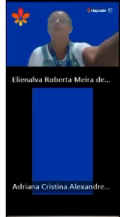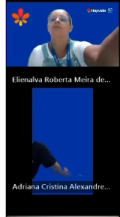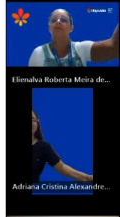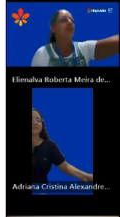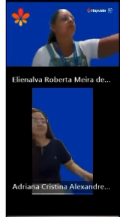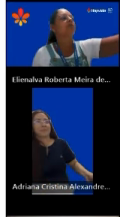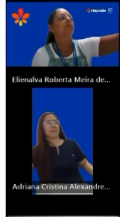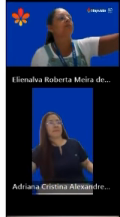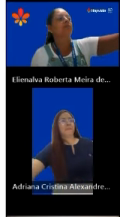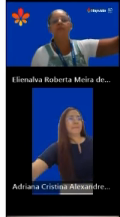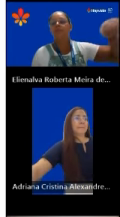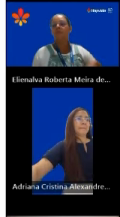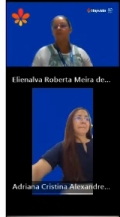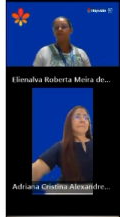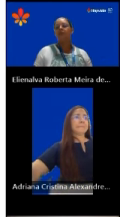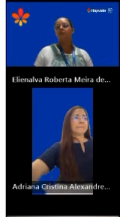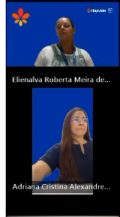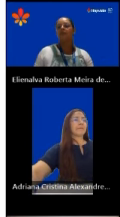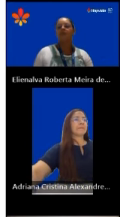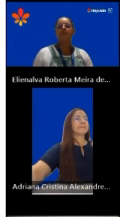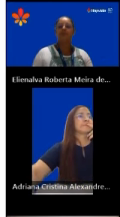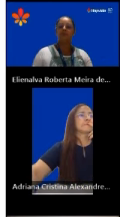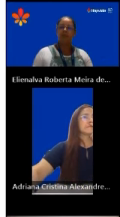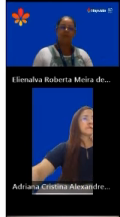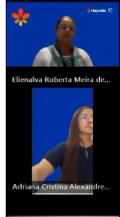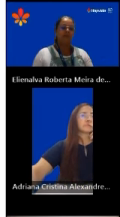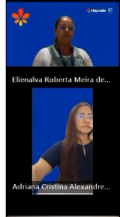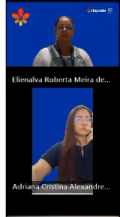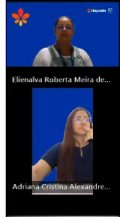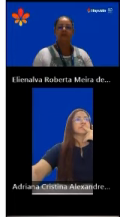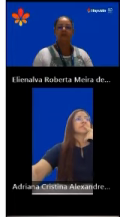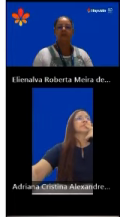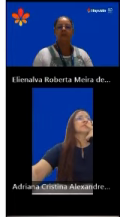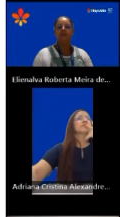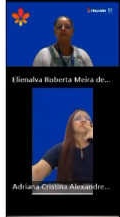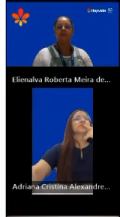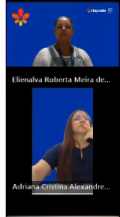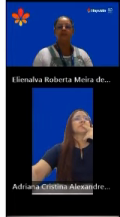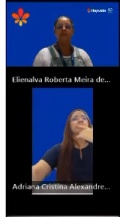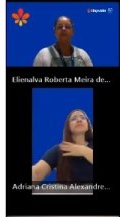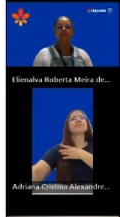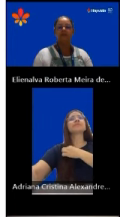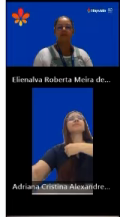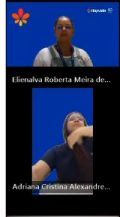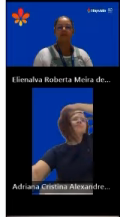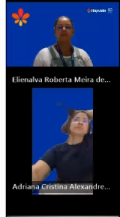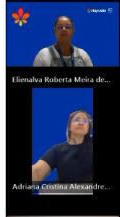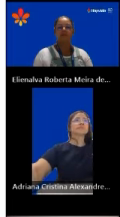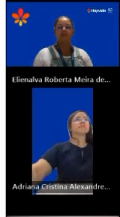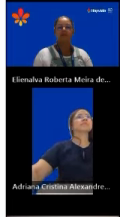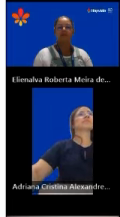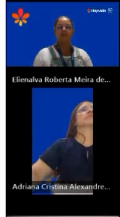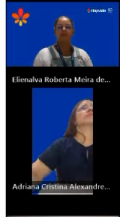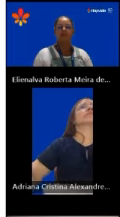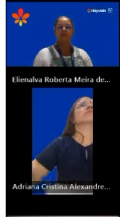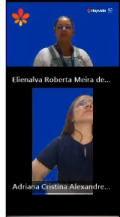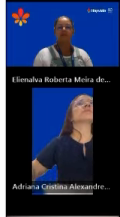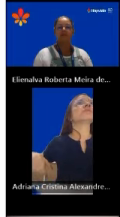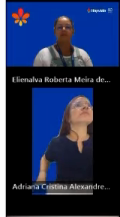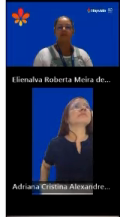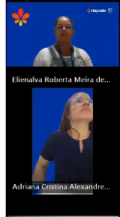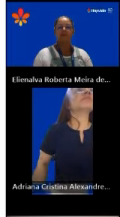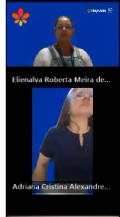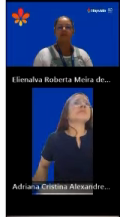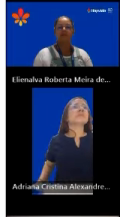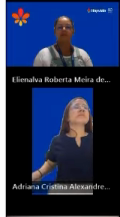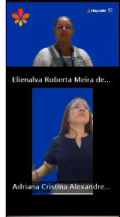né? A gente sabe que ainda muitos outros lugares, né, a gente ainda vê, mesmo após a nossa orientação, que quando a gente vai fazer o encapamento desse laringo, ele